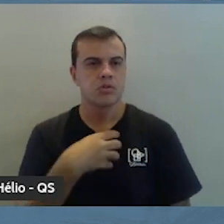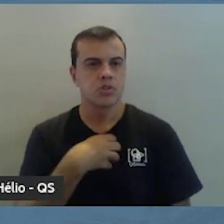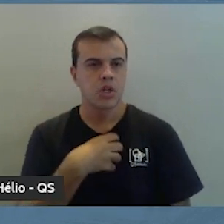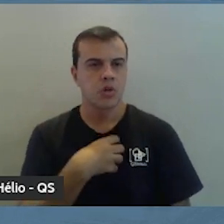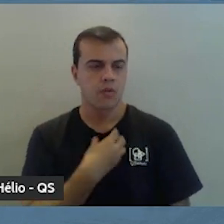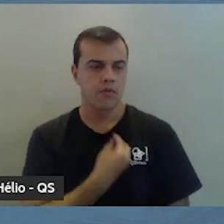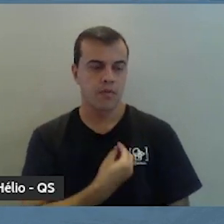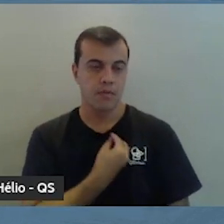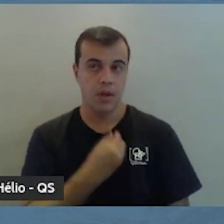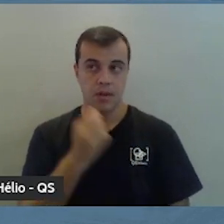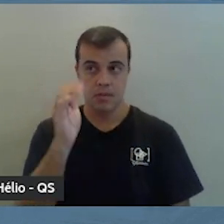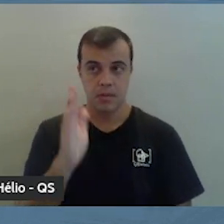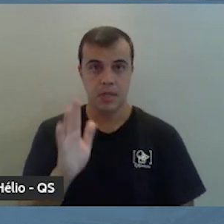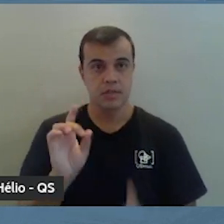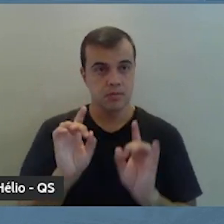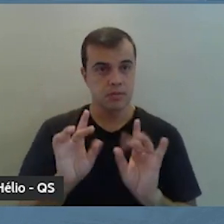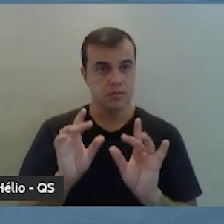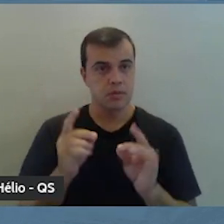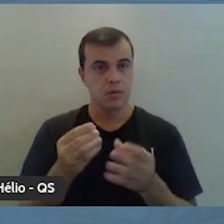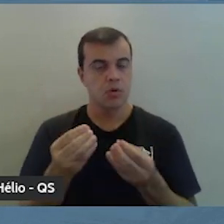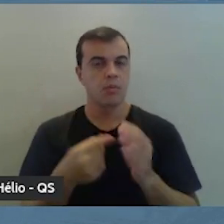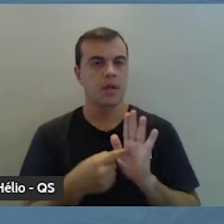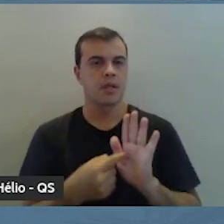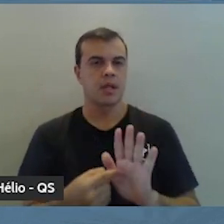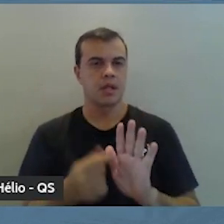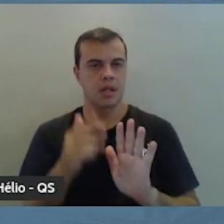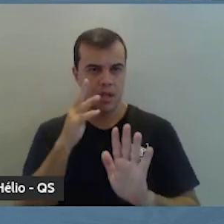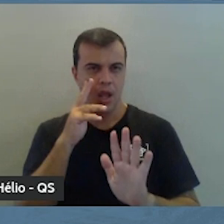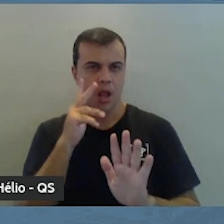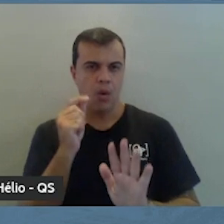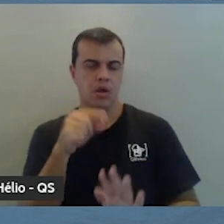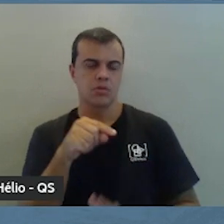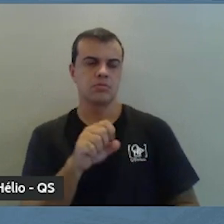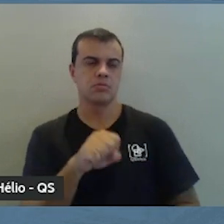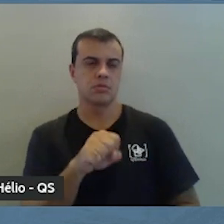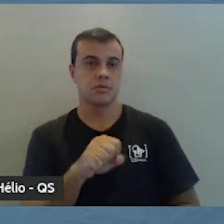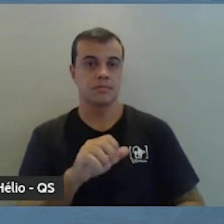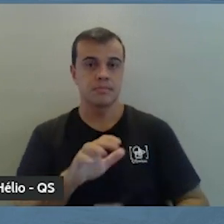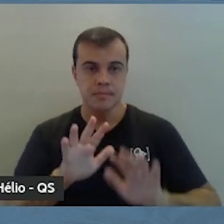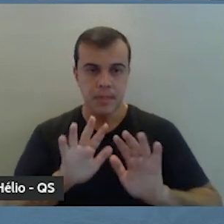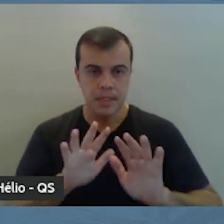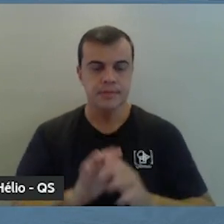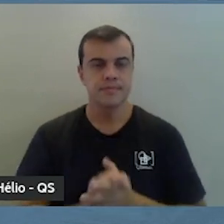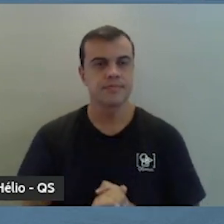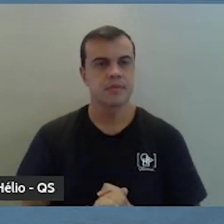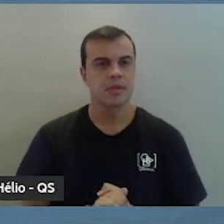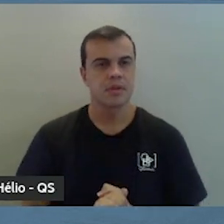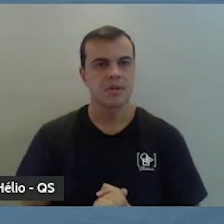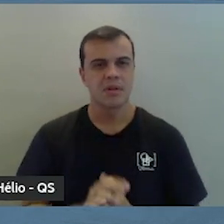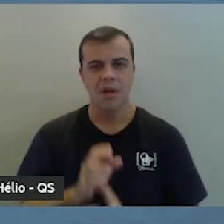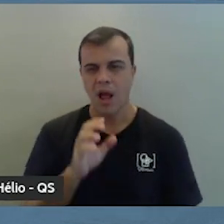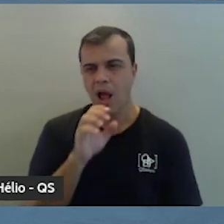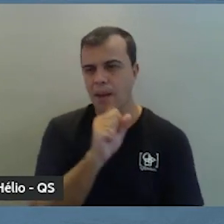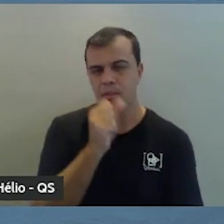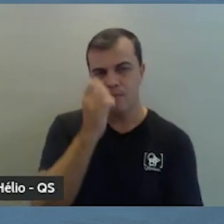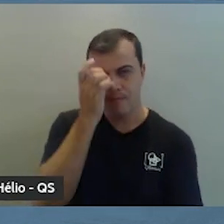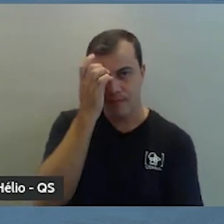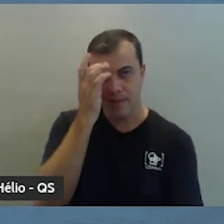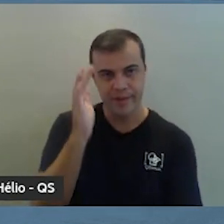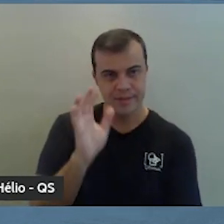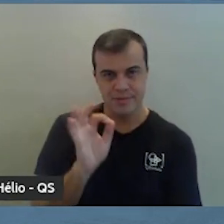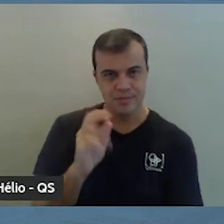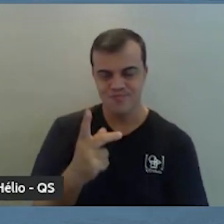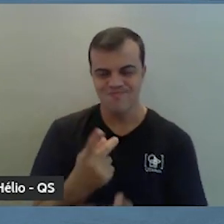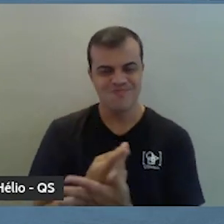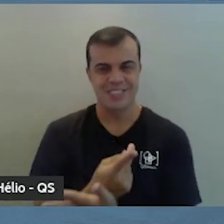tão especial, então vamos retratar o Brasil. É um pouco isso. Só que não é tão rápido e tão fácil que essa coisa acontece,